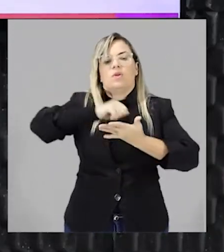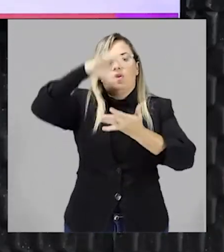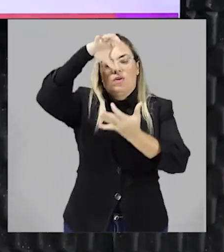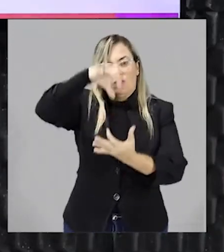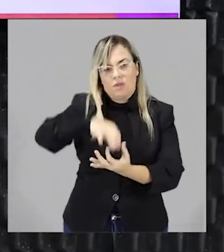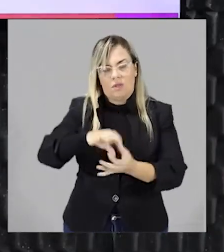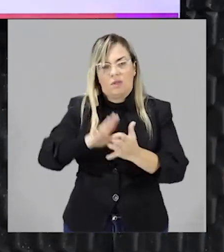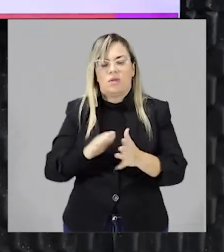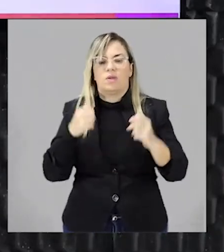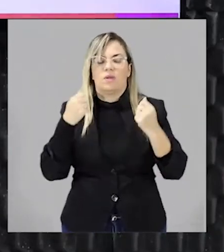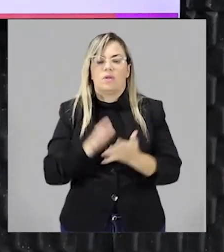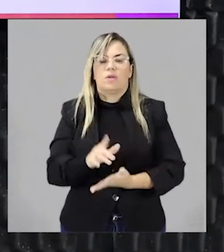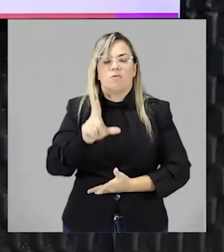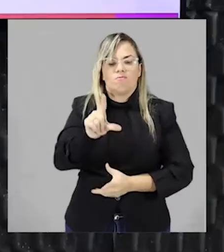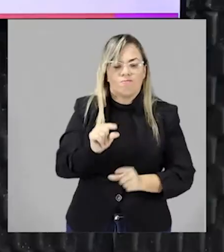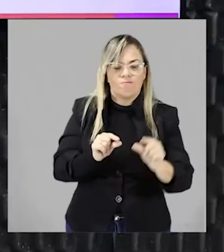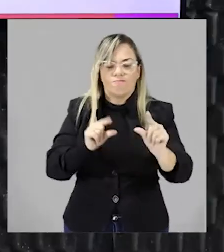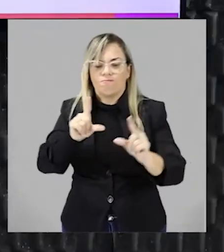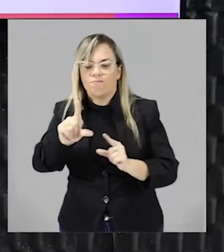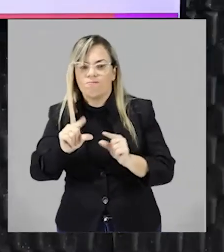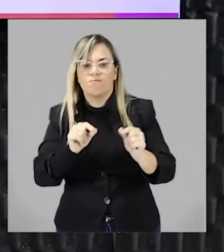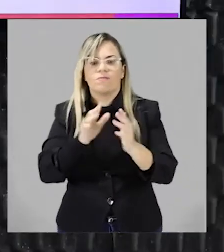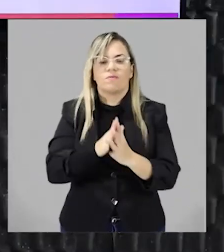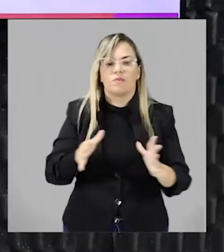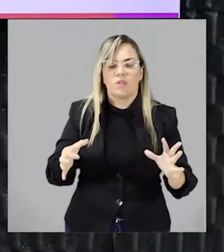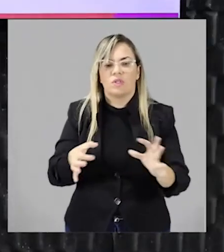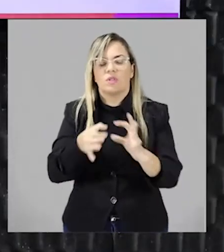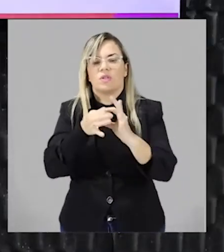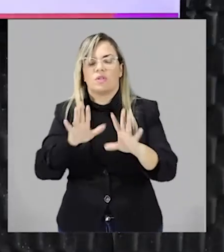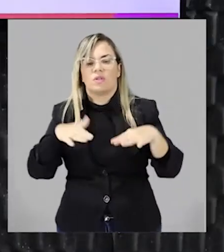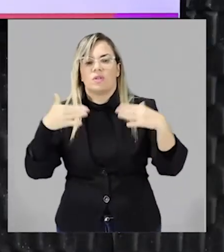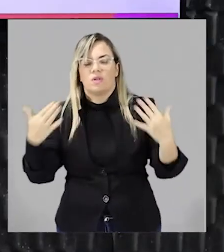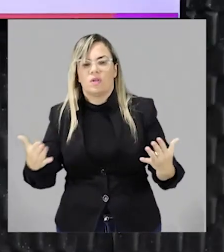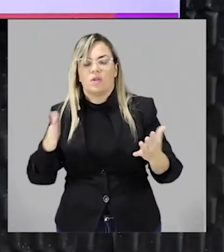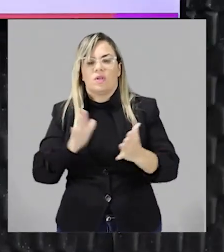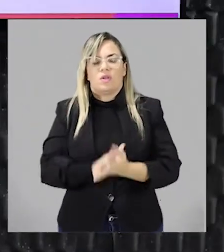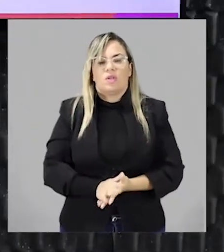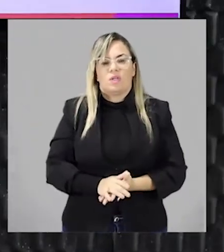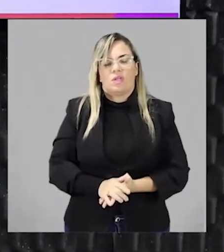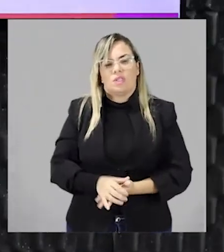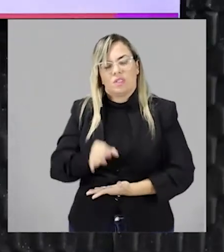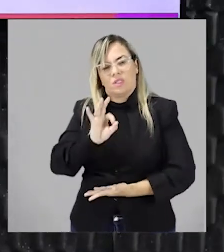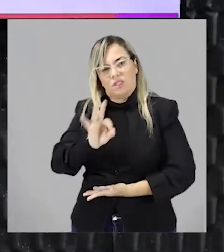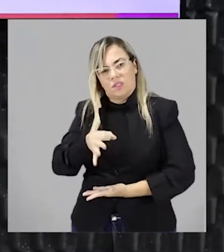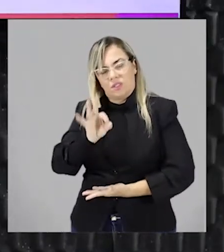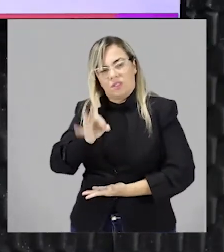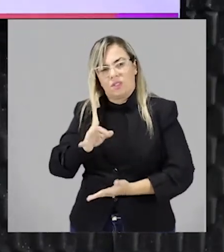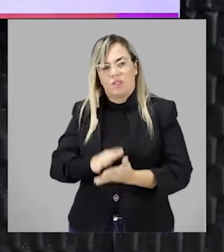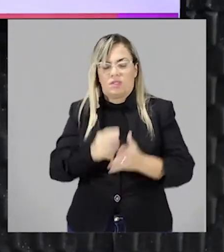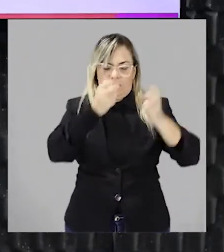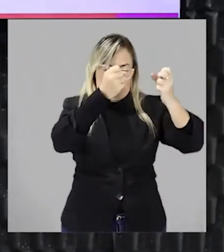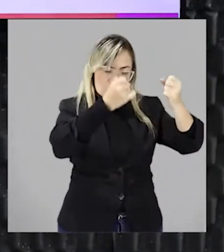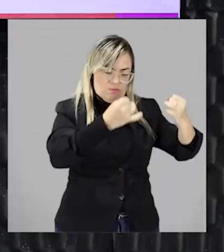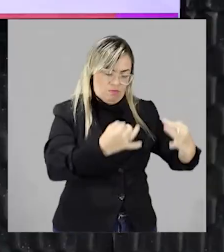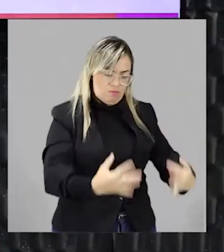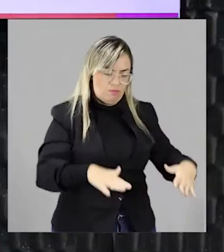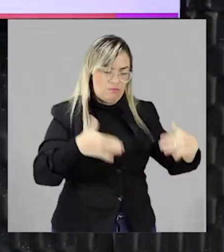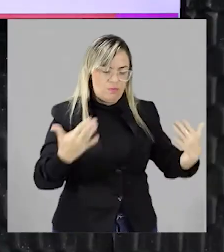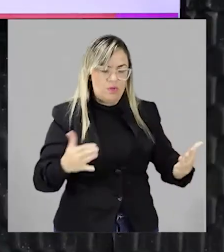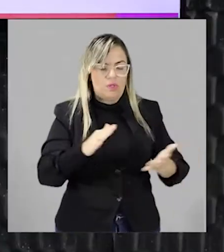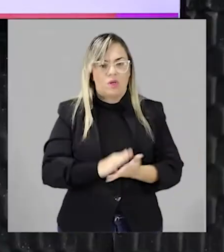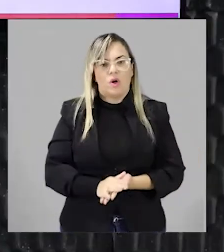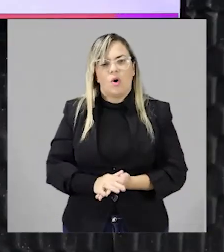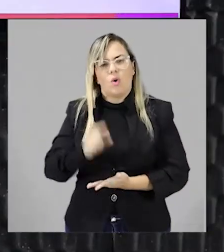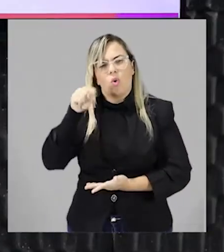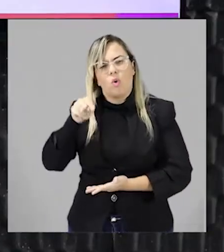precisa escolher os conectivos adequados. Se o conectivo seu quer dar uma ideia de explicação, uma ideia de